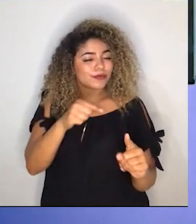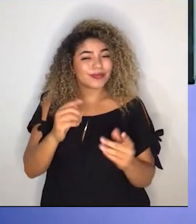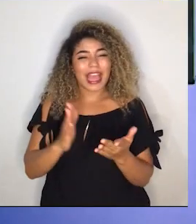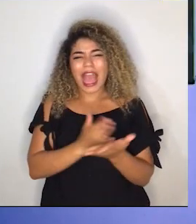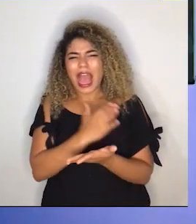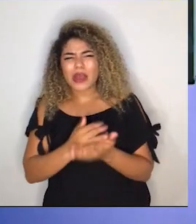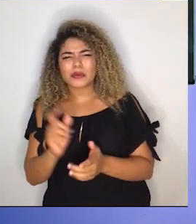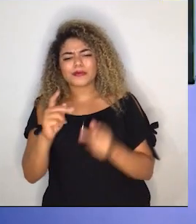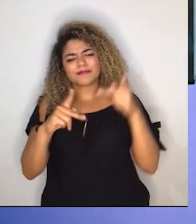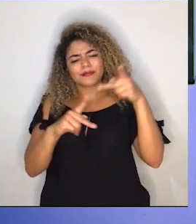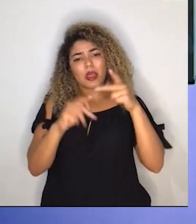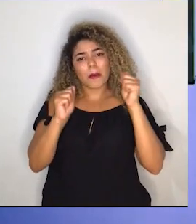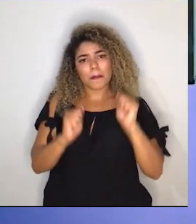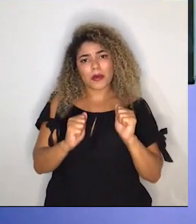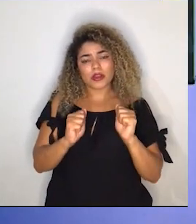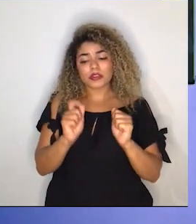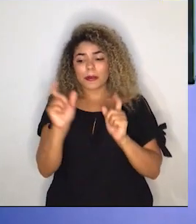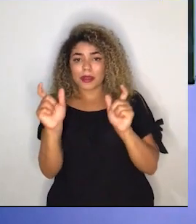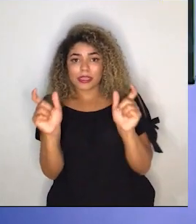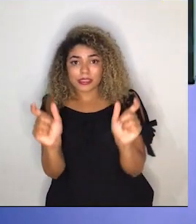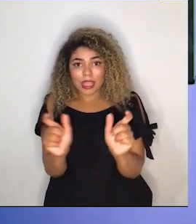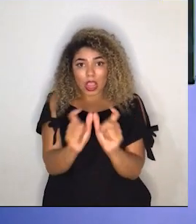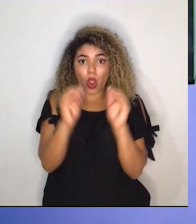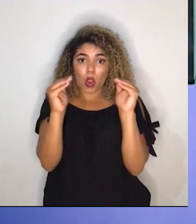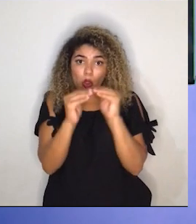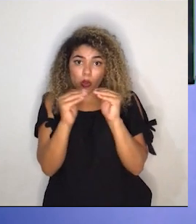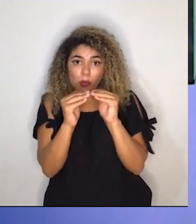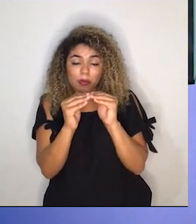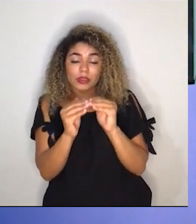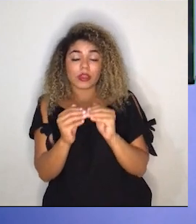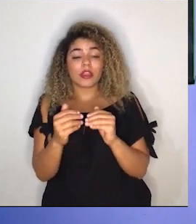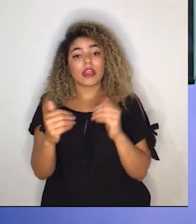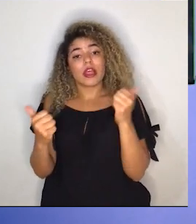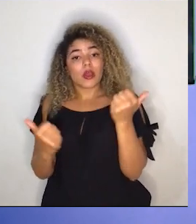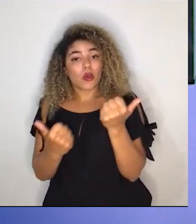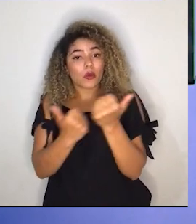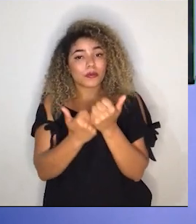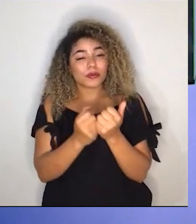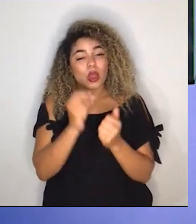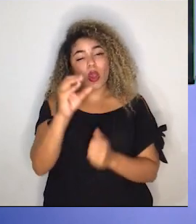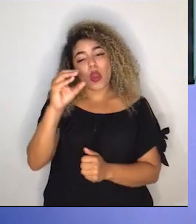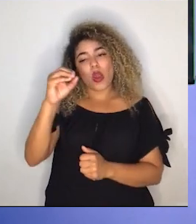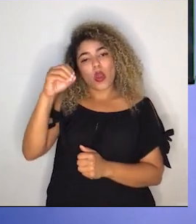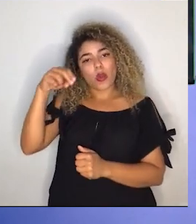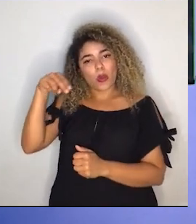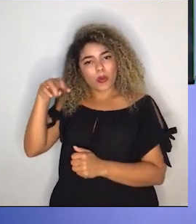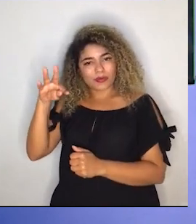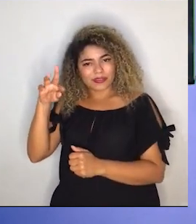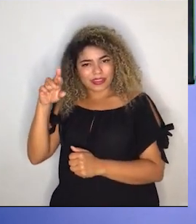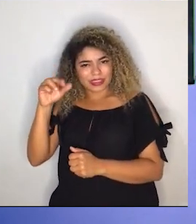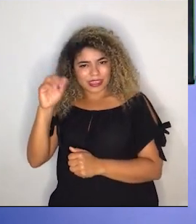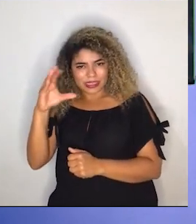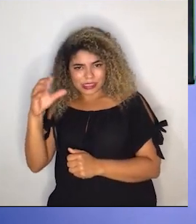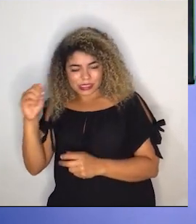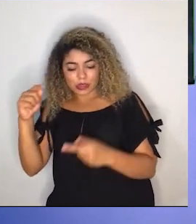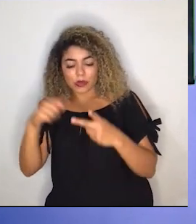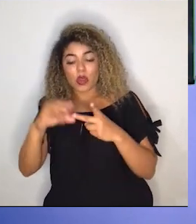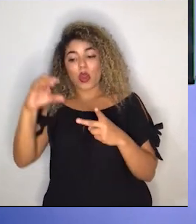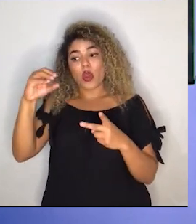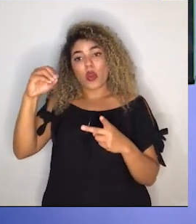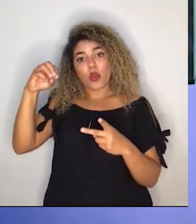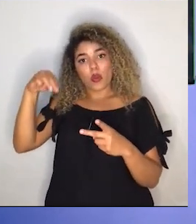preposições podem aparecer combinadas com outras palavras. É o que chamamos de contração ou combinação.